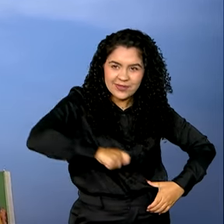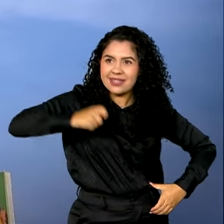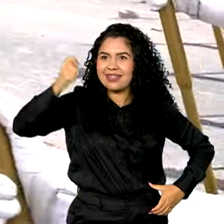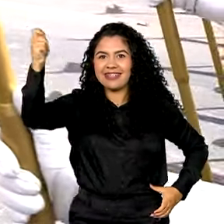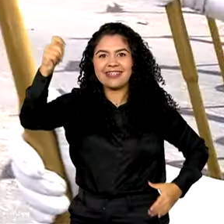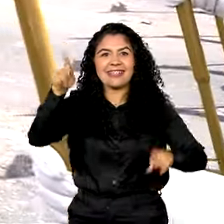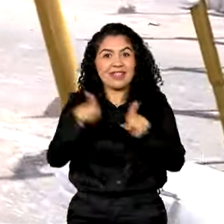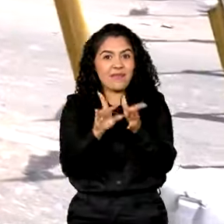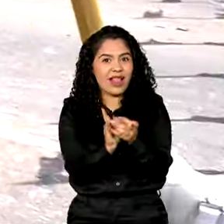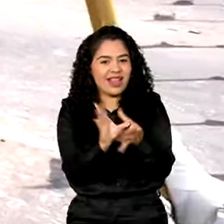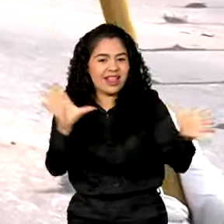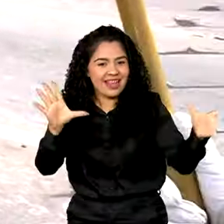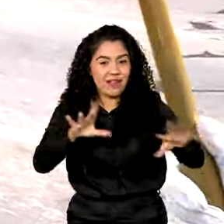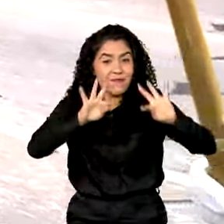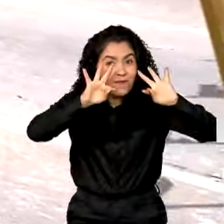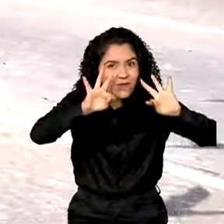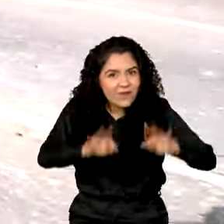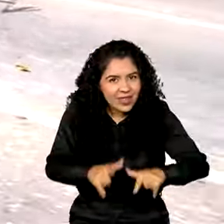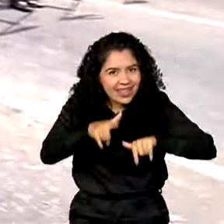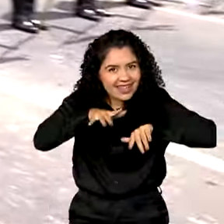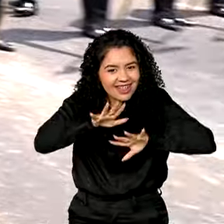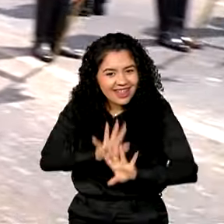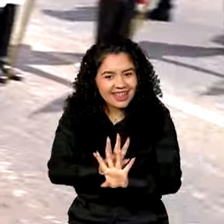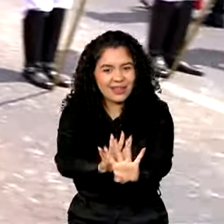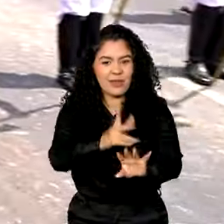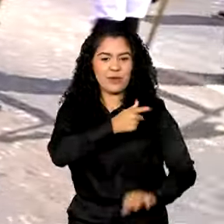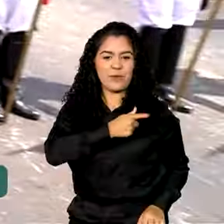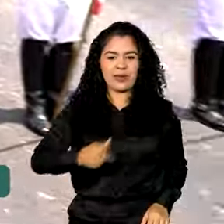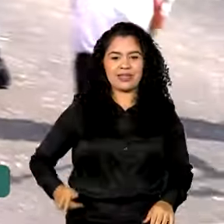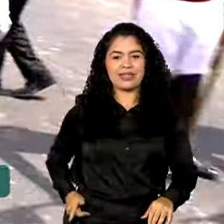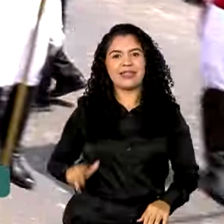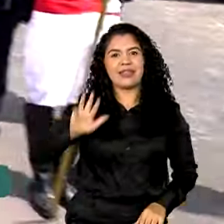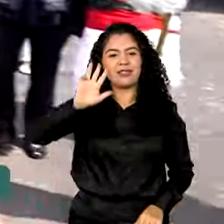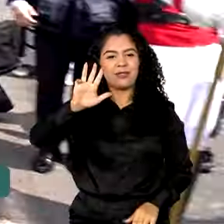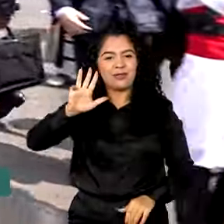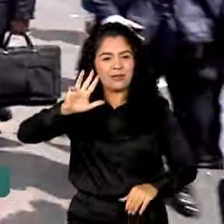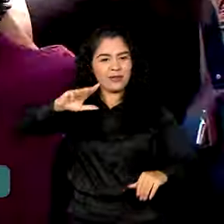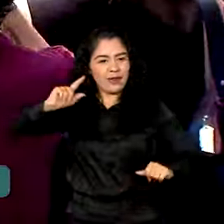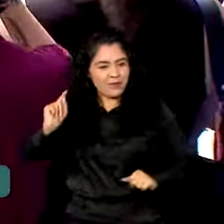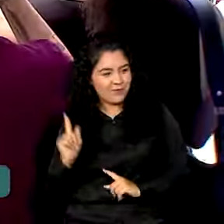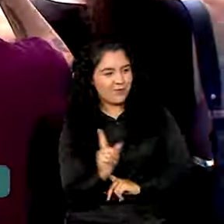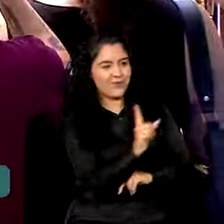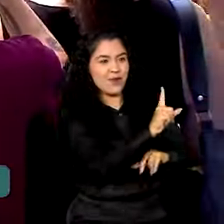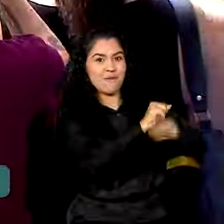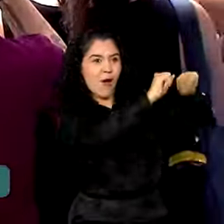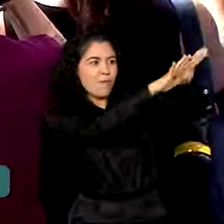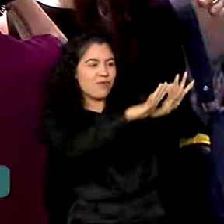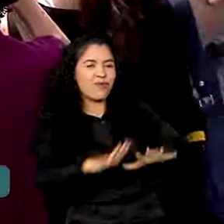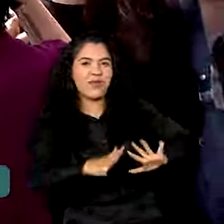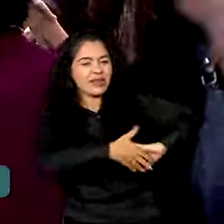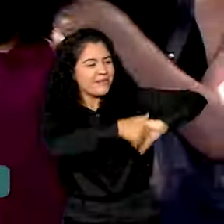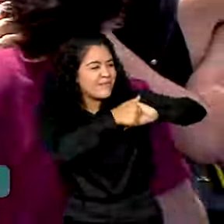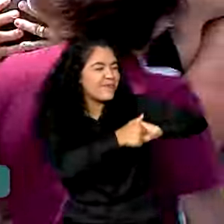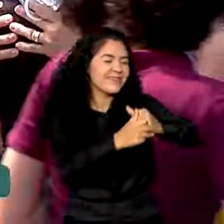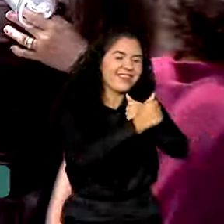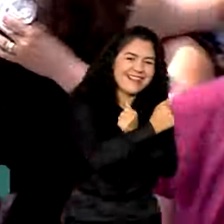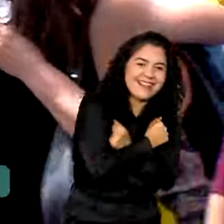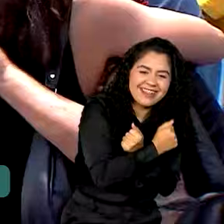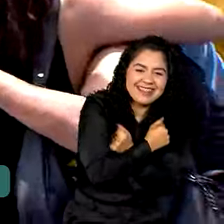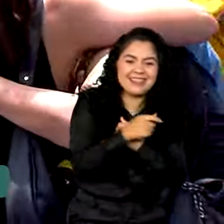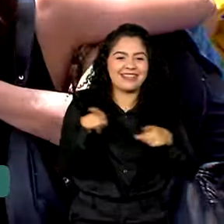independência. Desfile encerrado, o presidente Lula foi para onde o público estava. Saudações, abraços